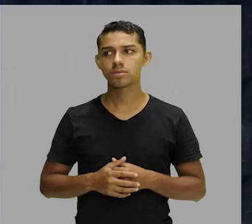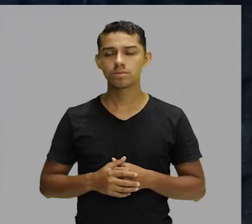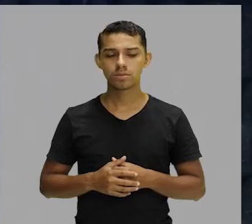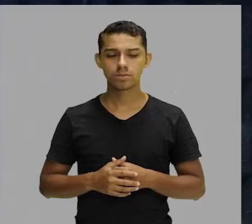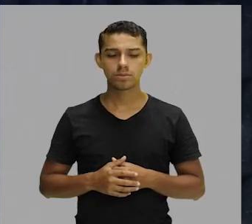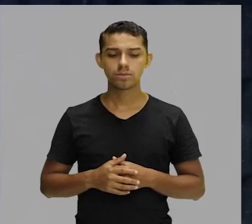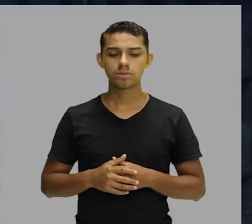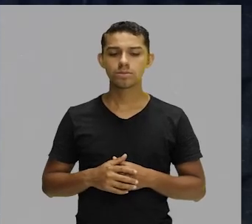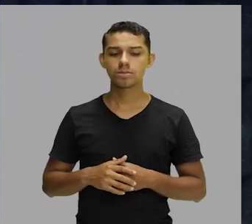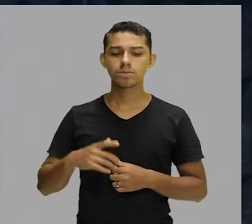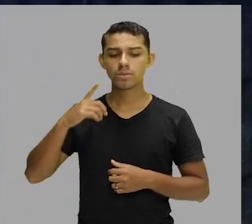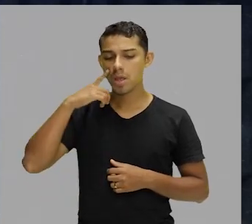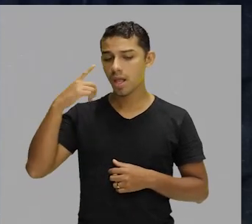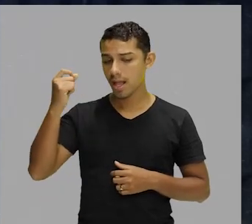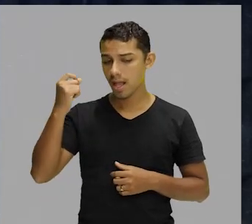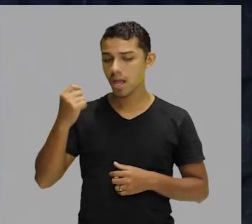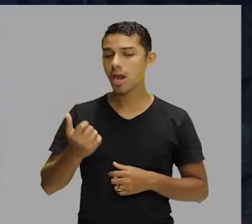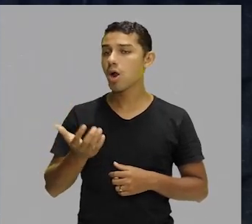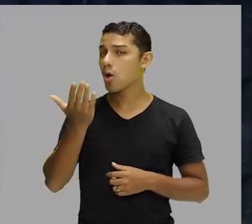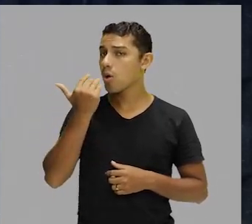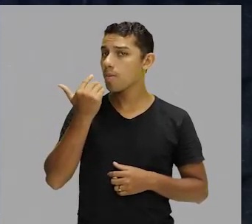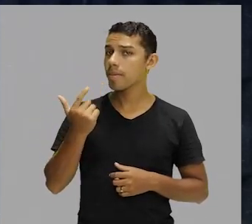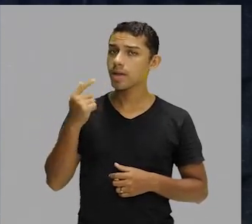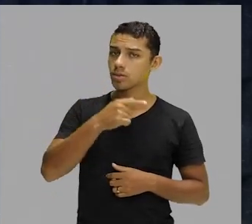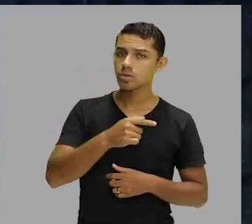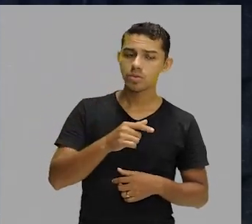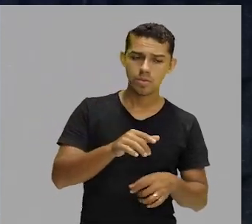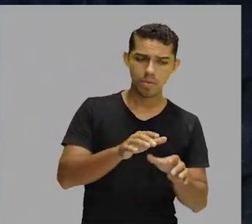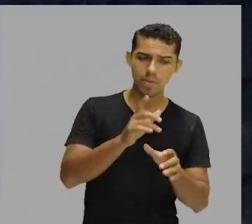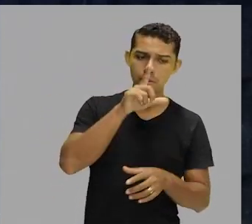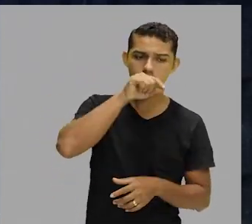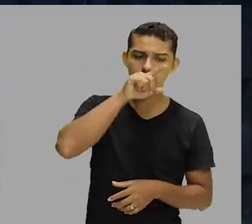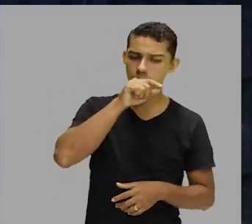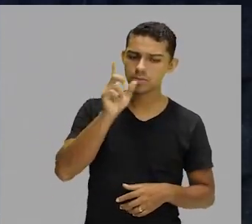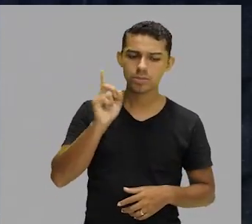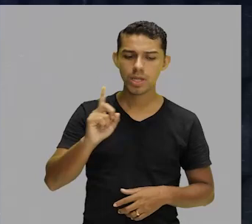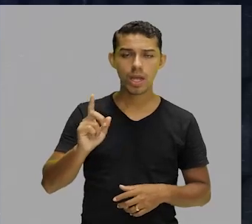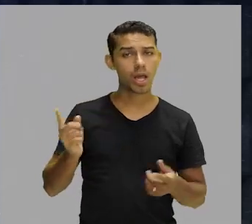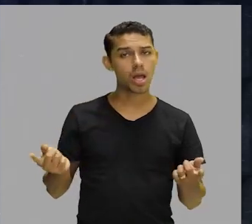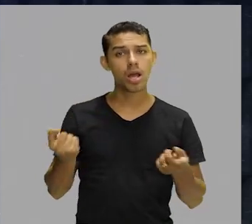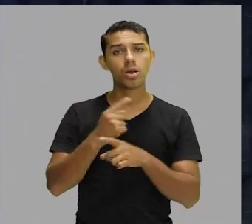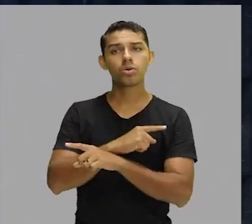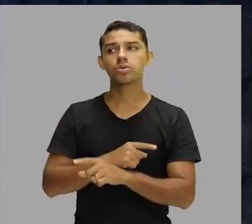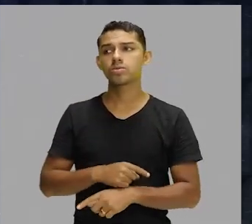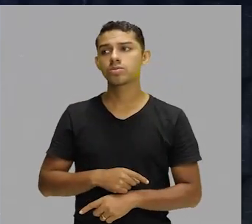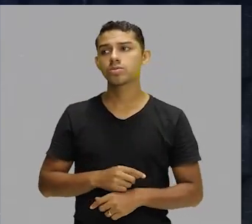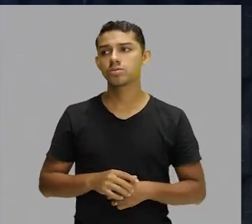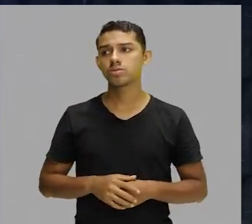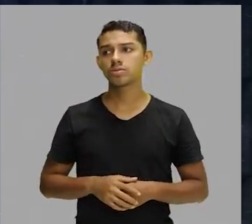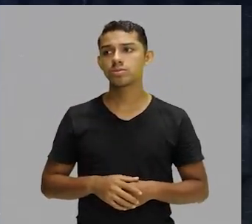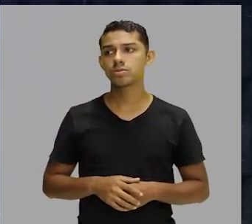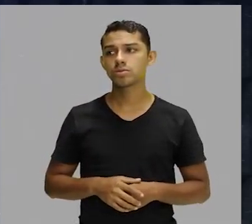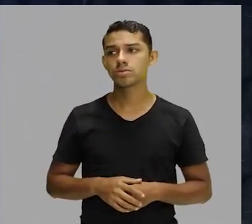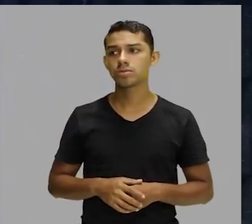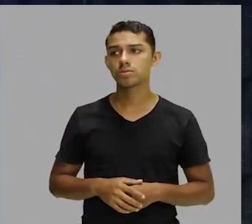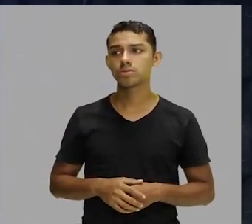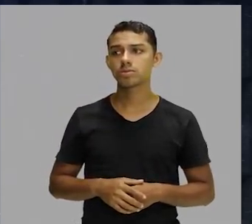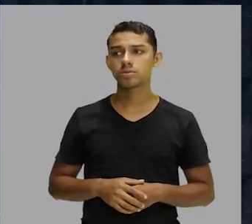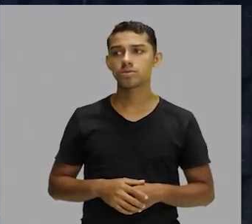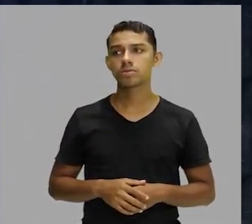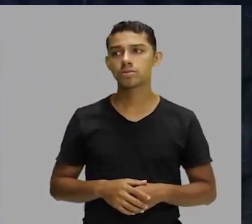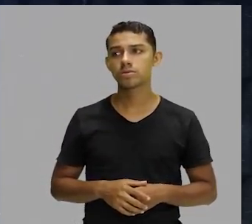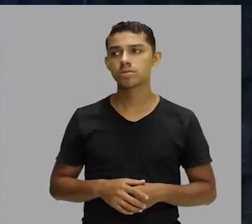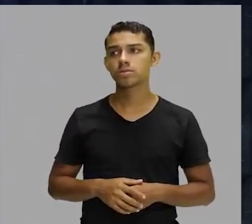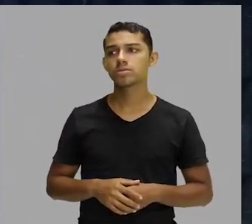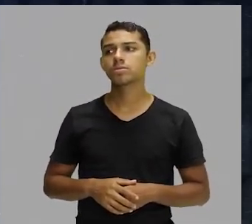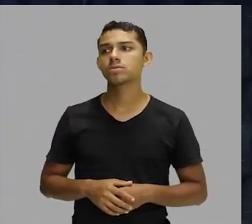o rato se alimenta, o rato comendo o pássaro. É o contrário, né? E o rato serve de alimento para a